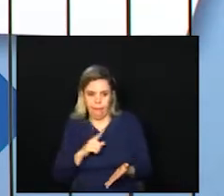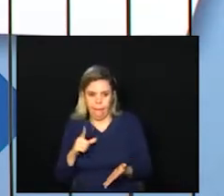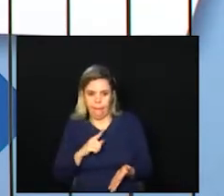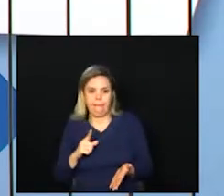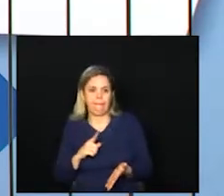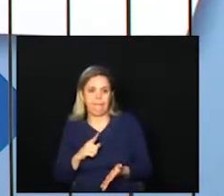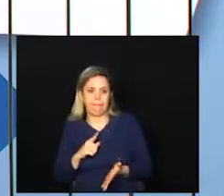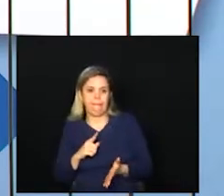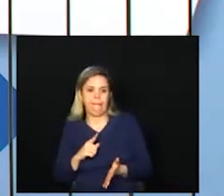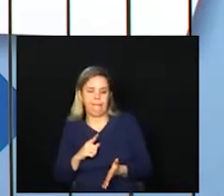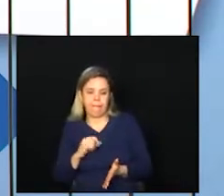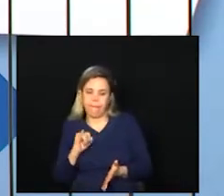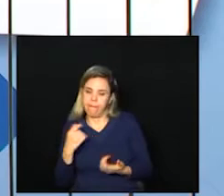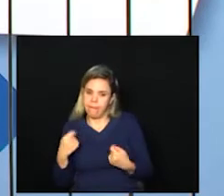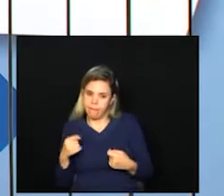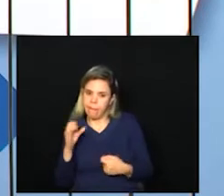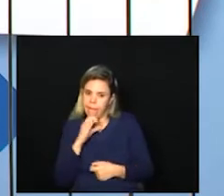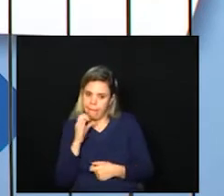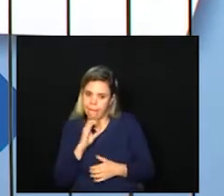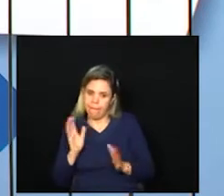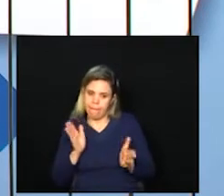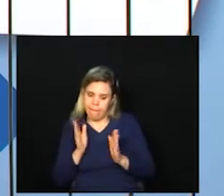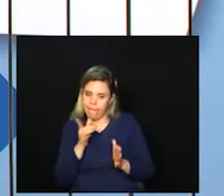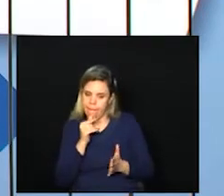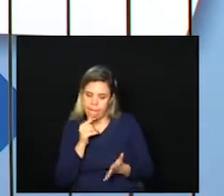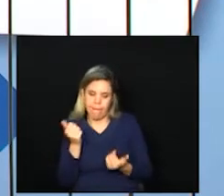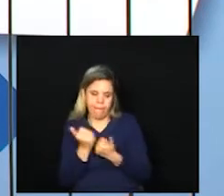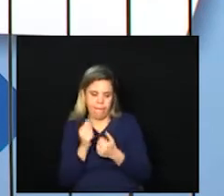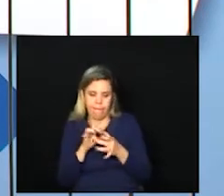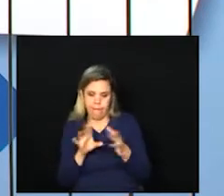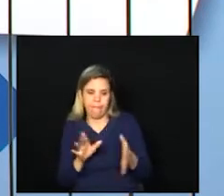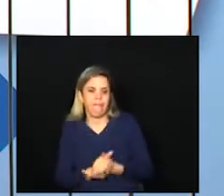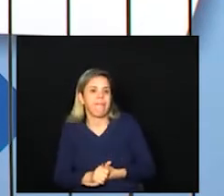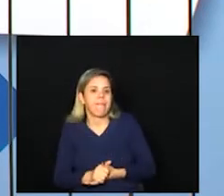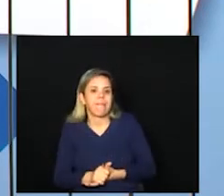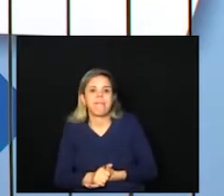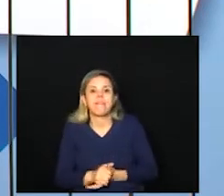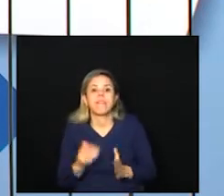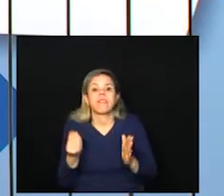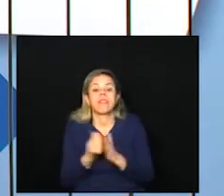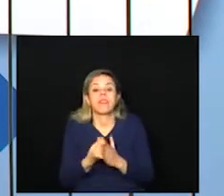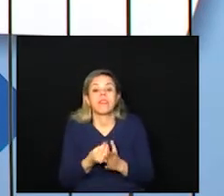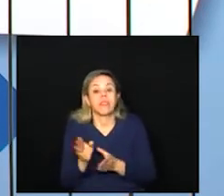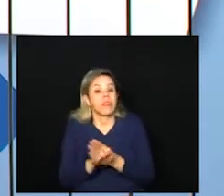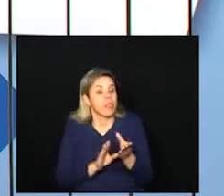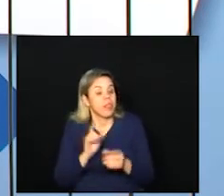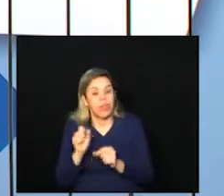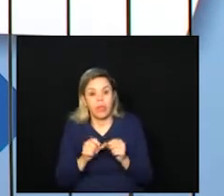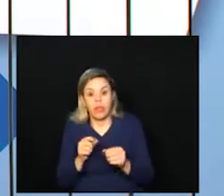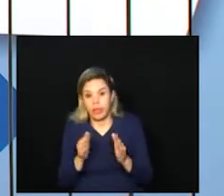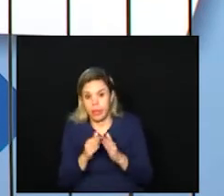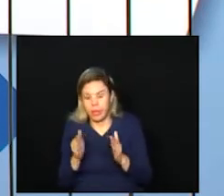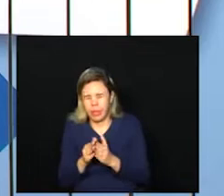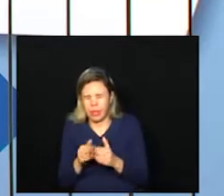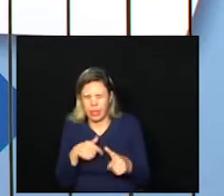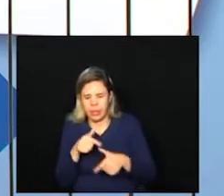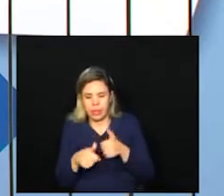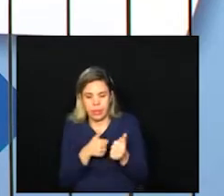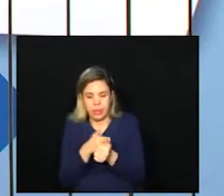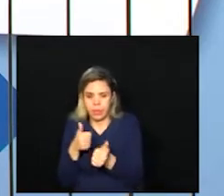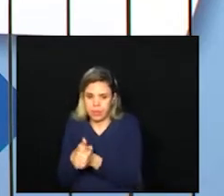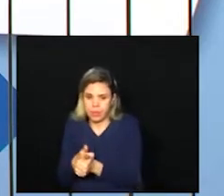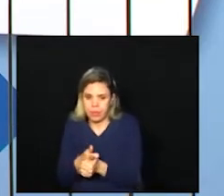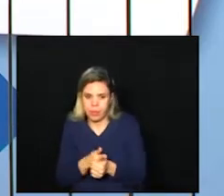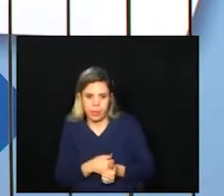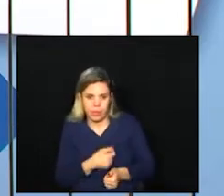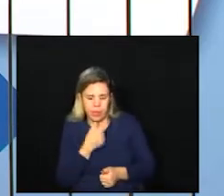então, também, se for necessário, caminhões-pipa à disposição. A Sanasa recomenda que quem more ou quem trabalhe nessa região